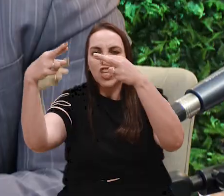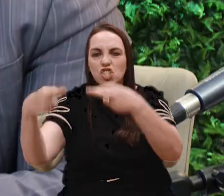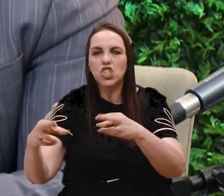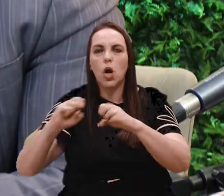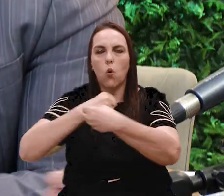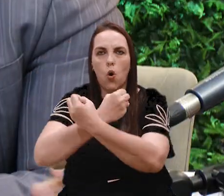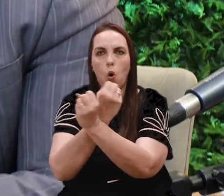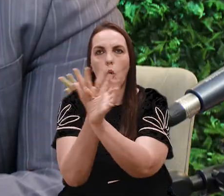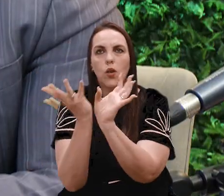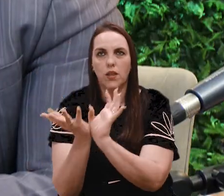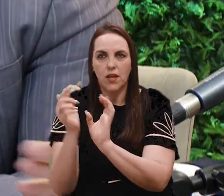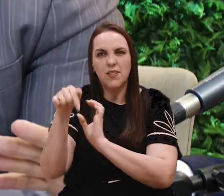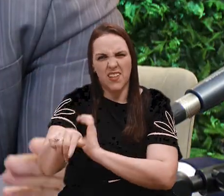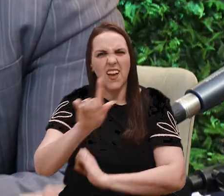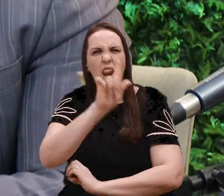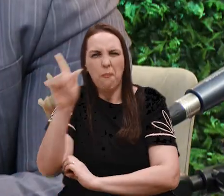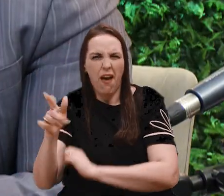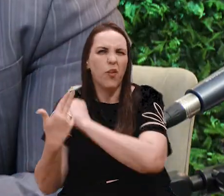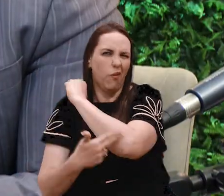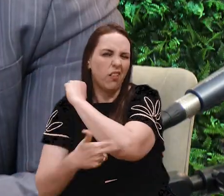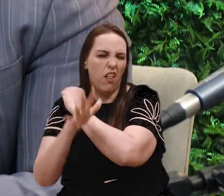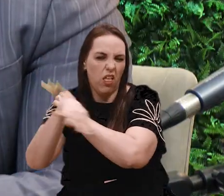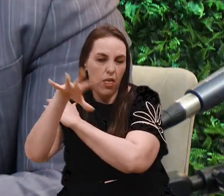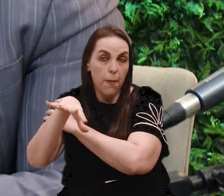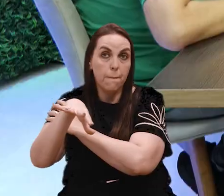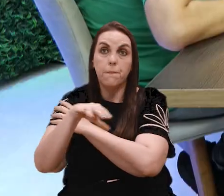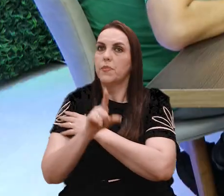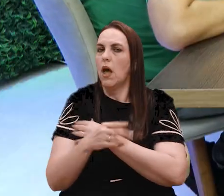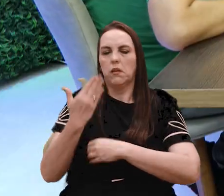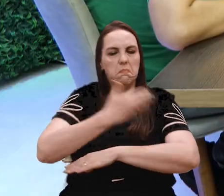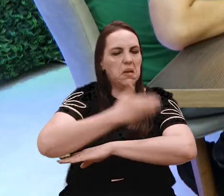andando, mas nada de concessões, nada de pedágio. Como